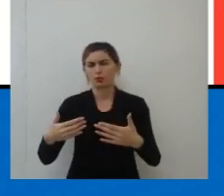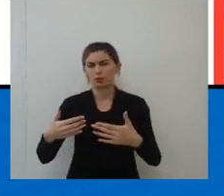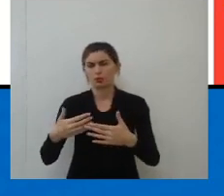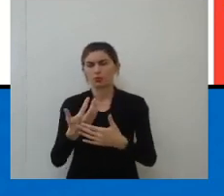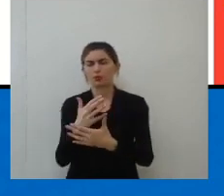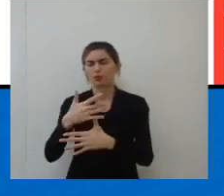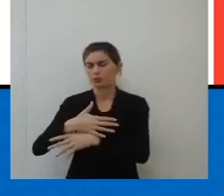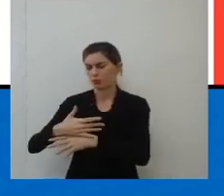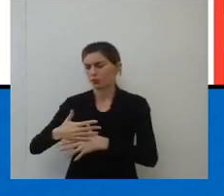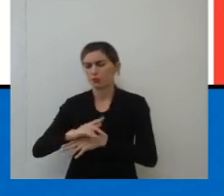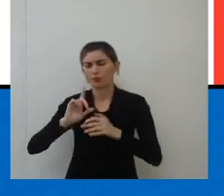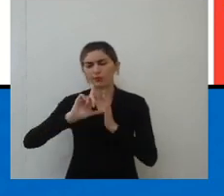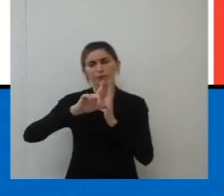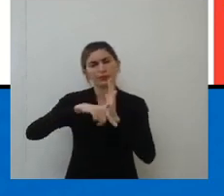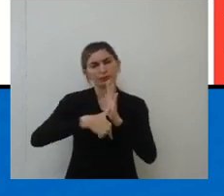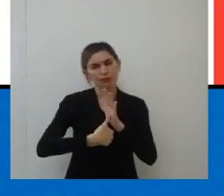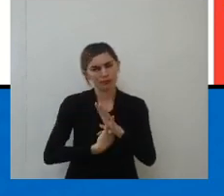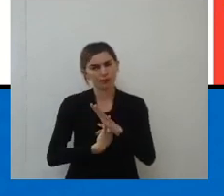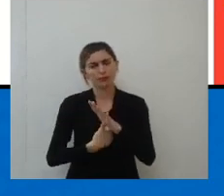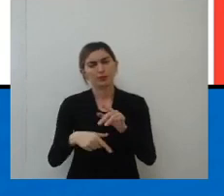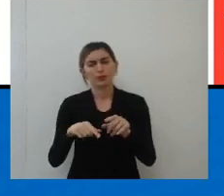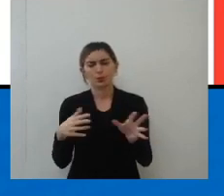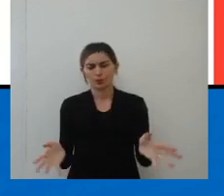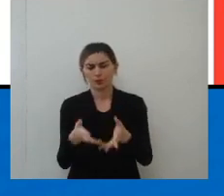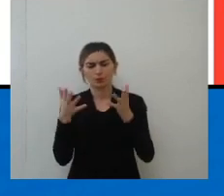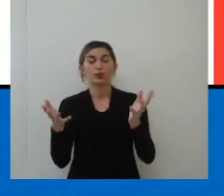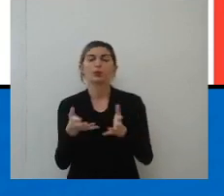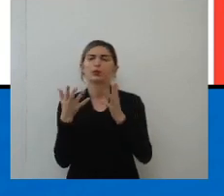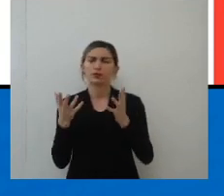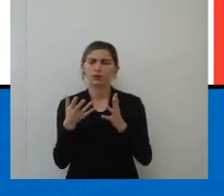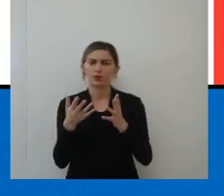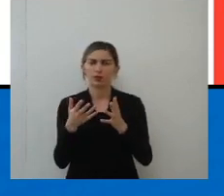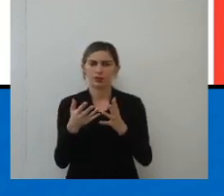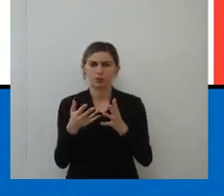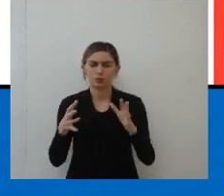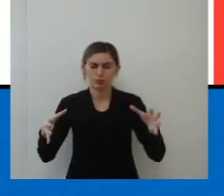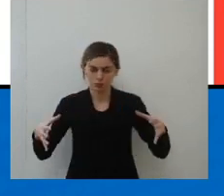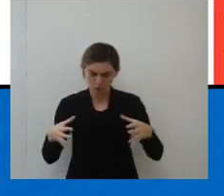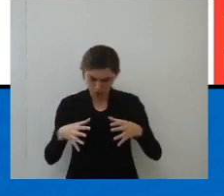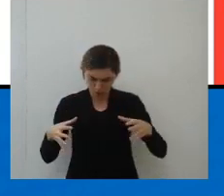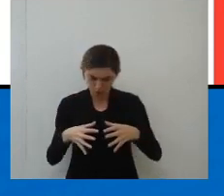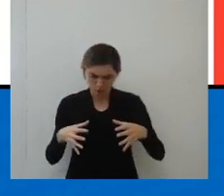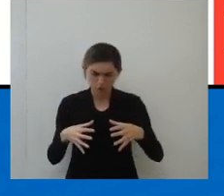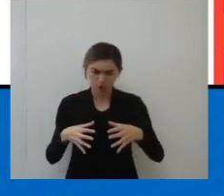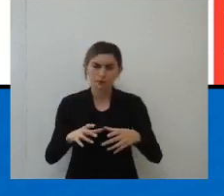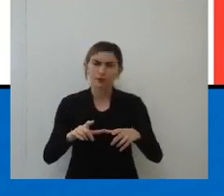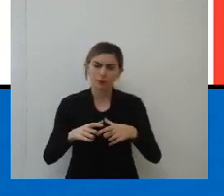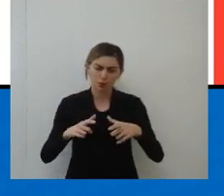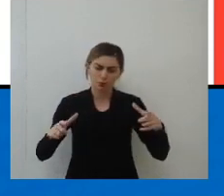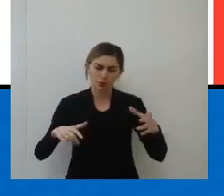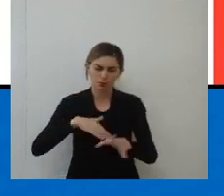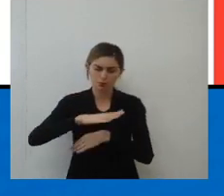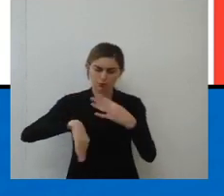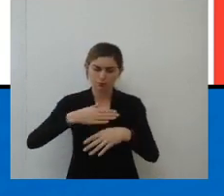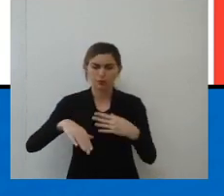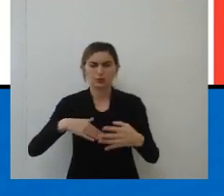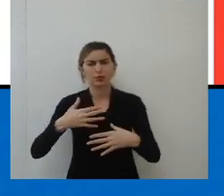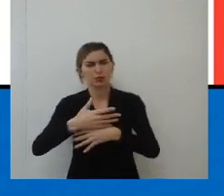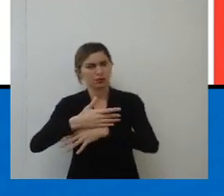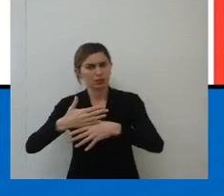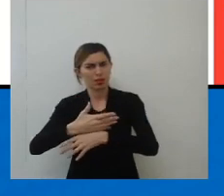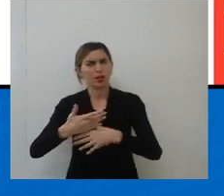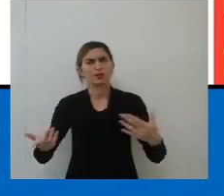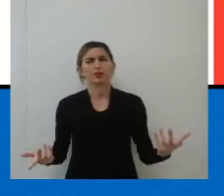urbanização tardio e intenso. Isso promoveu o inchaço urbano, um crescimento desordenado dessas